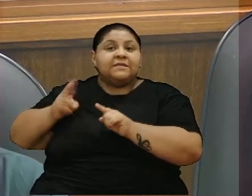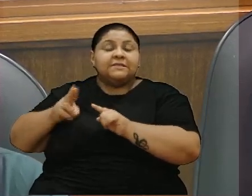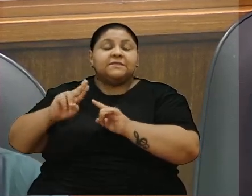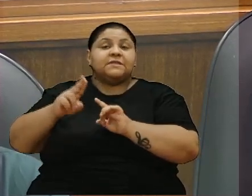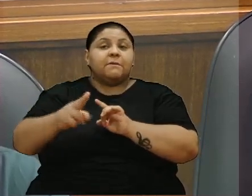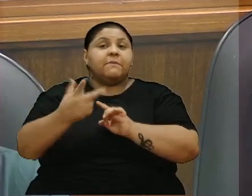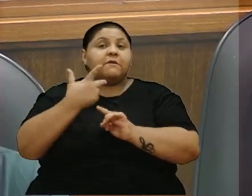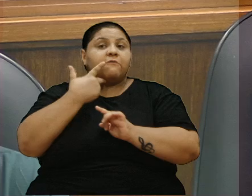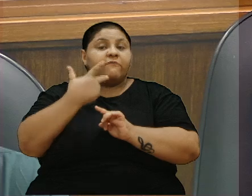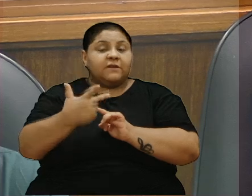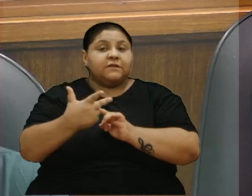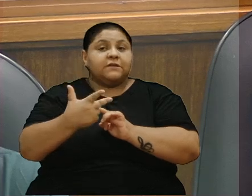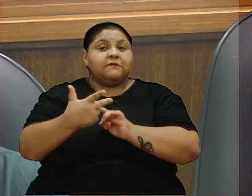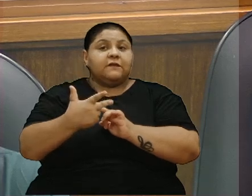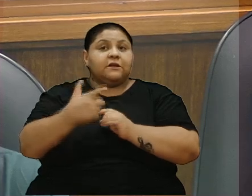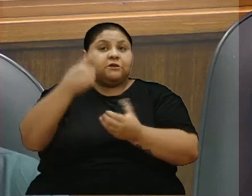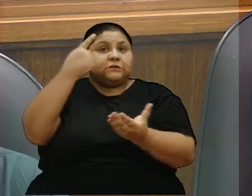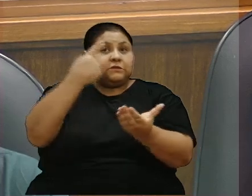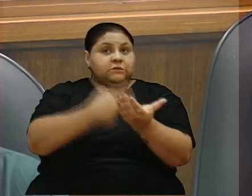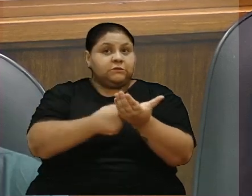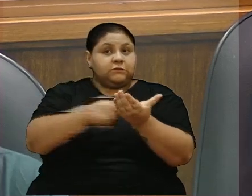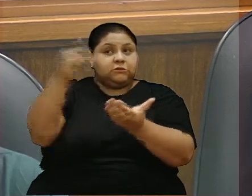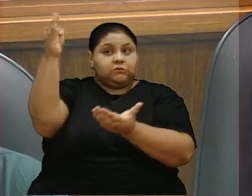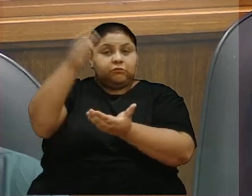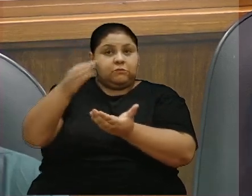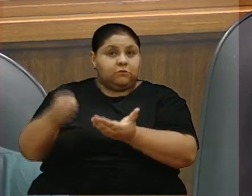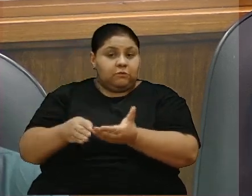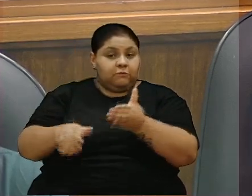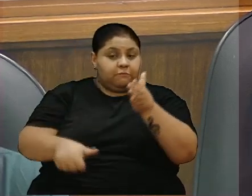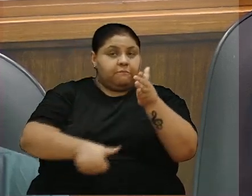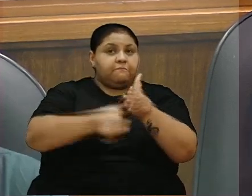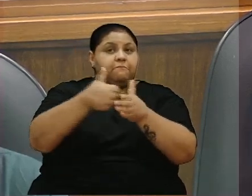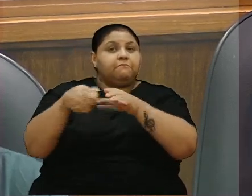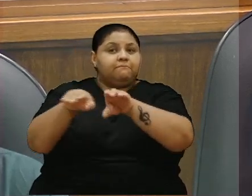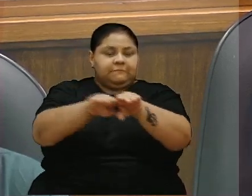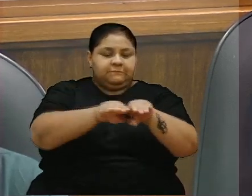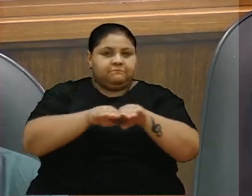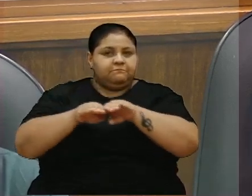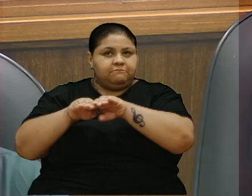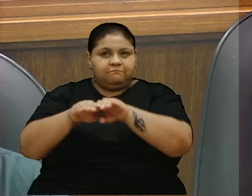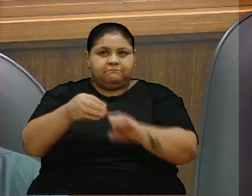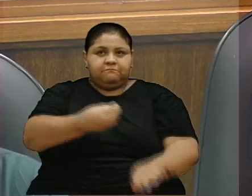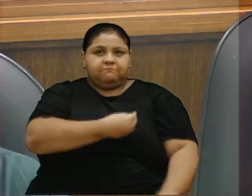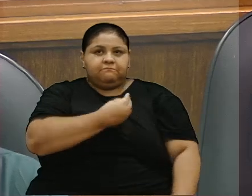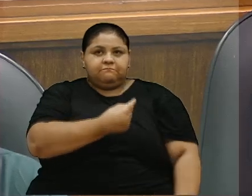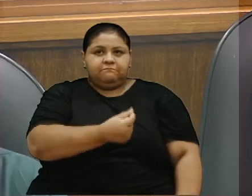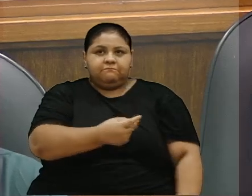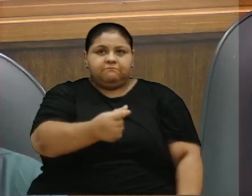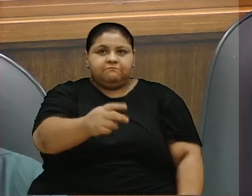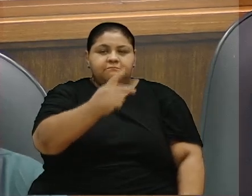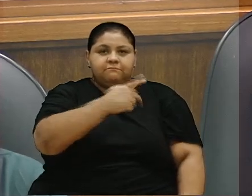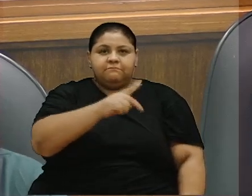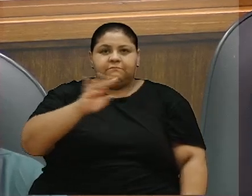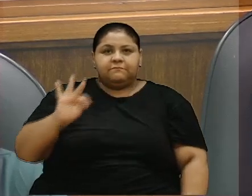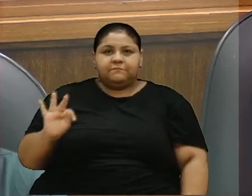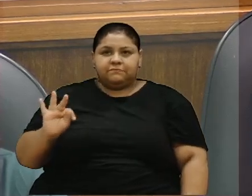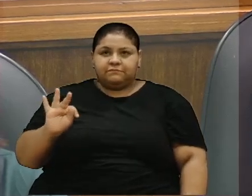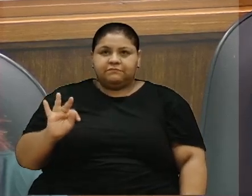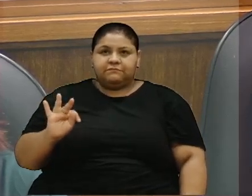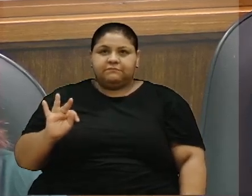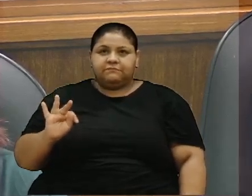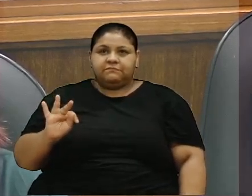reafirmando seu compromisso com um Brasil mais justo e igualitário. Vida longa ao Partido dos Trabalhadores e